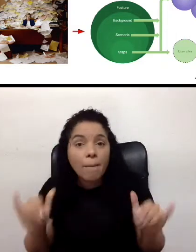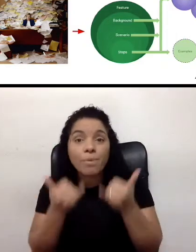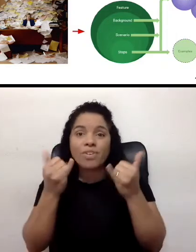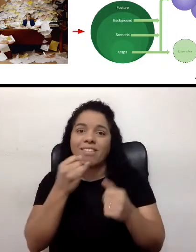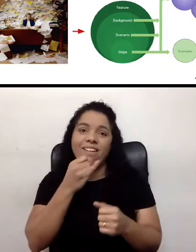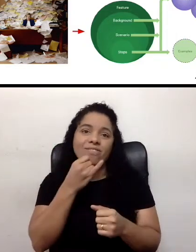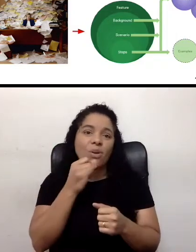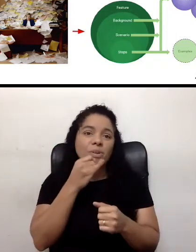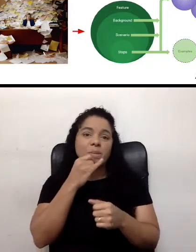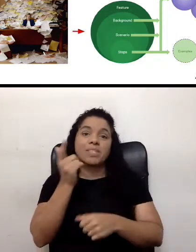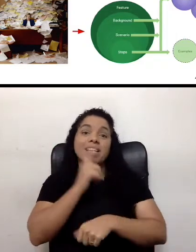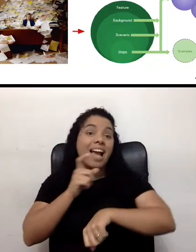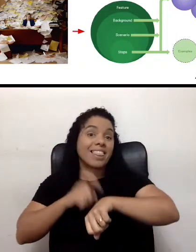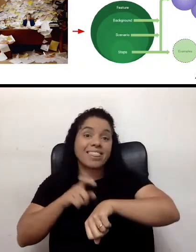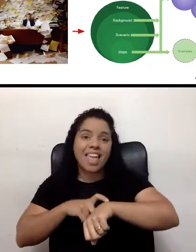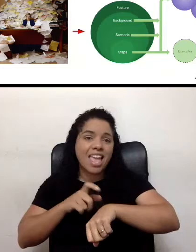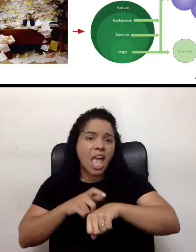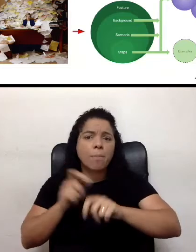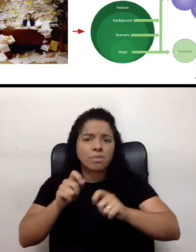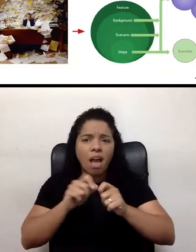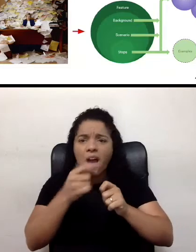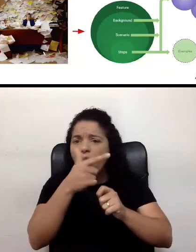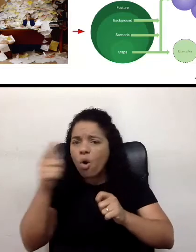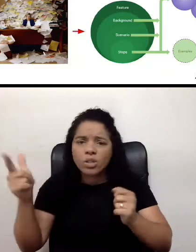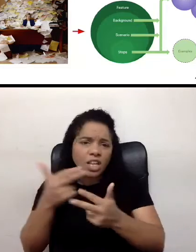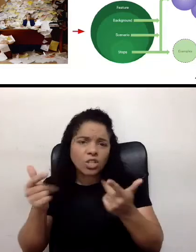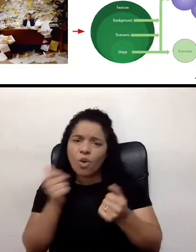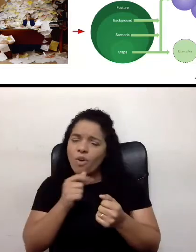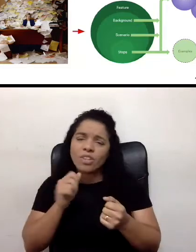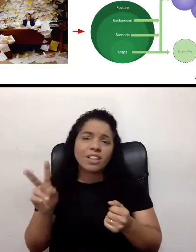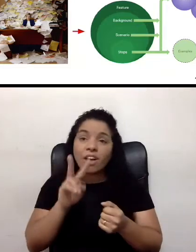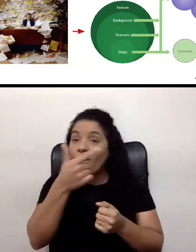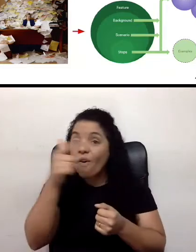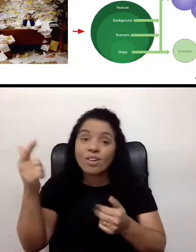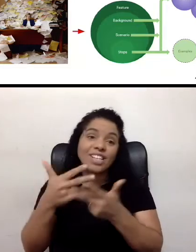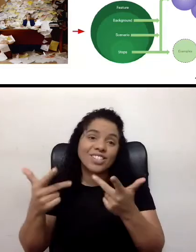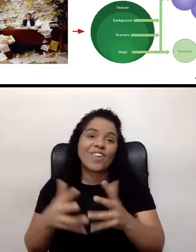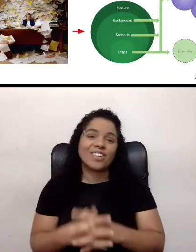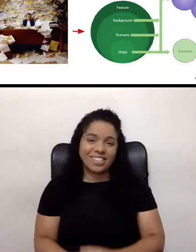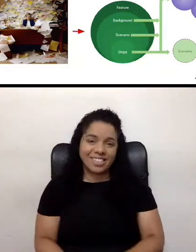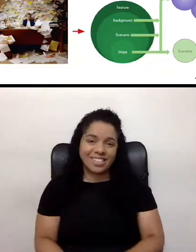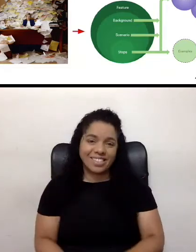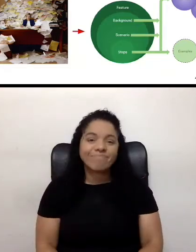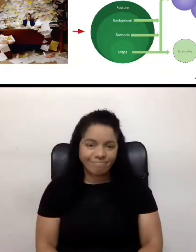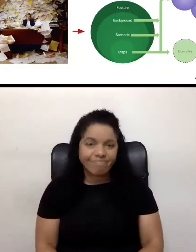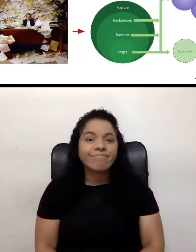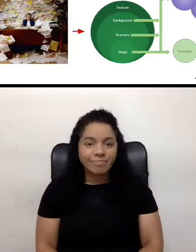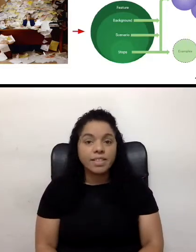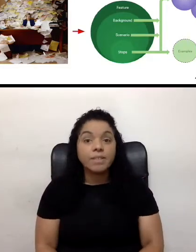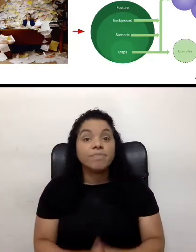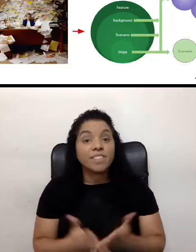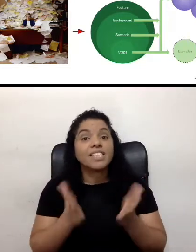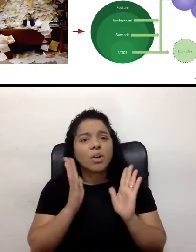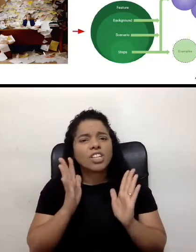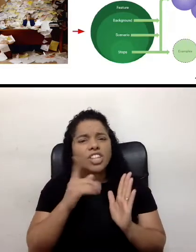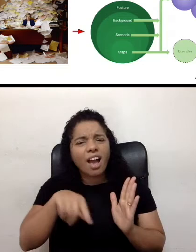automação para você ganhar tempo para fazer outras coisas e trazer valor com outras coisas? Vai muito do que a gente já